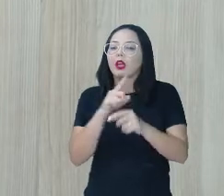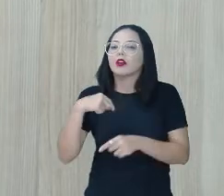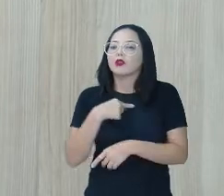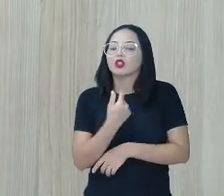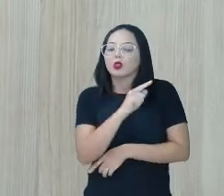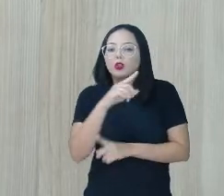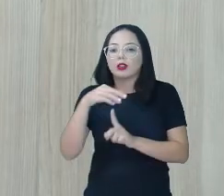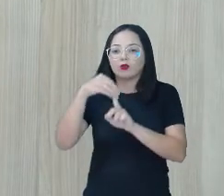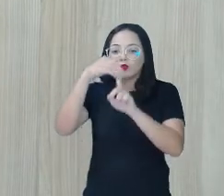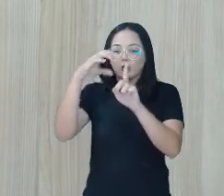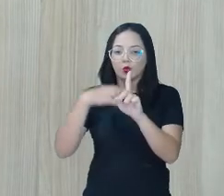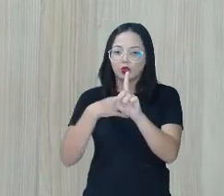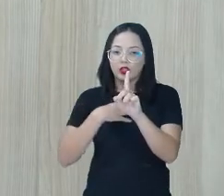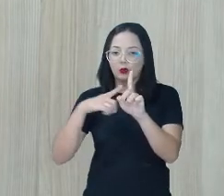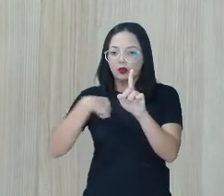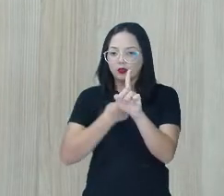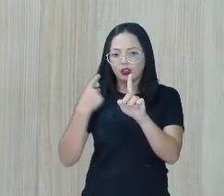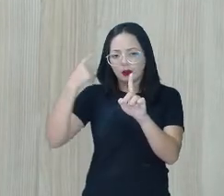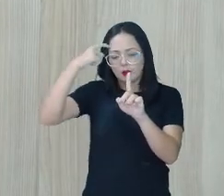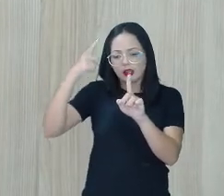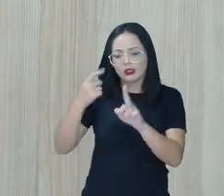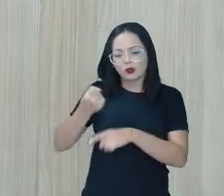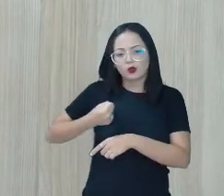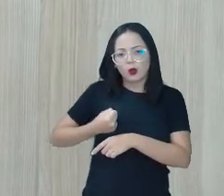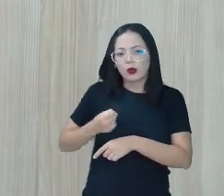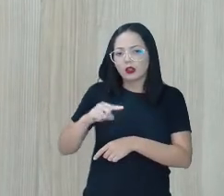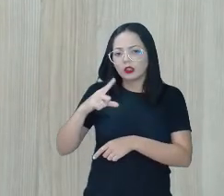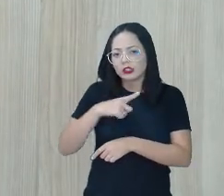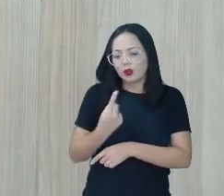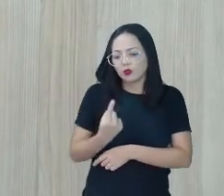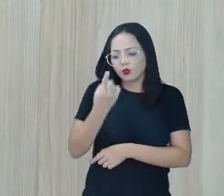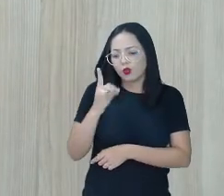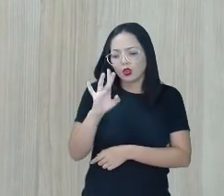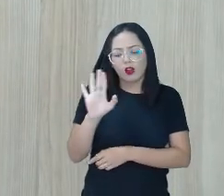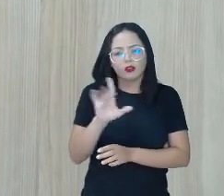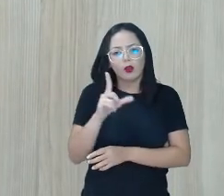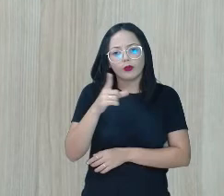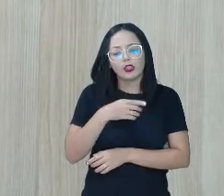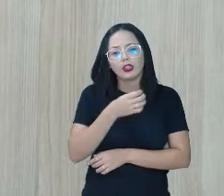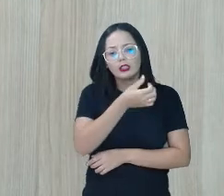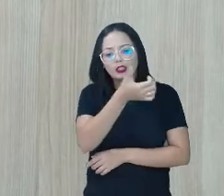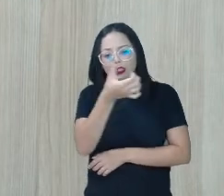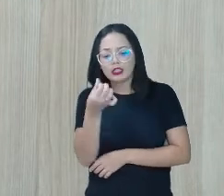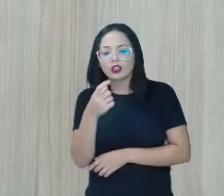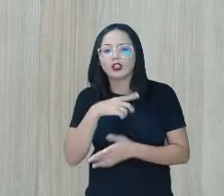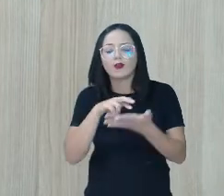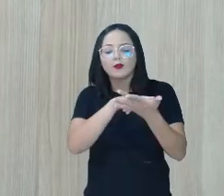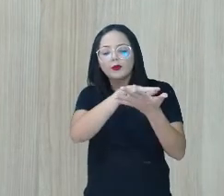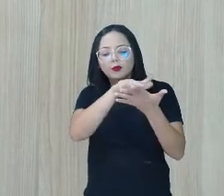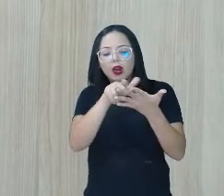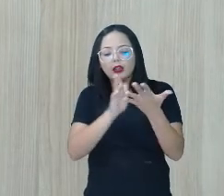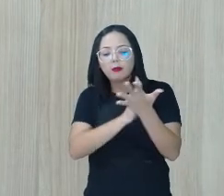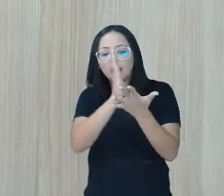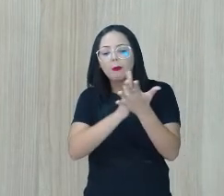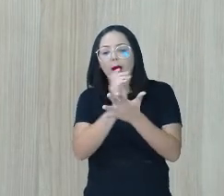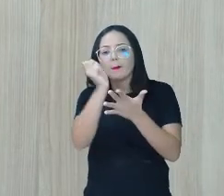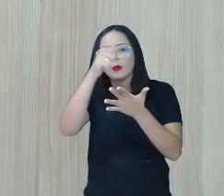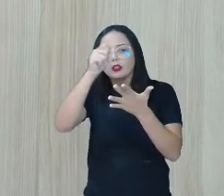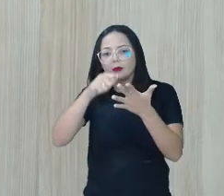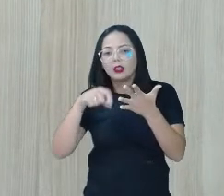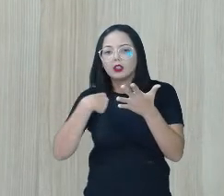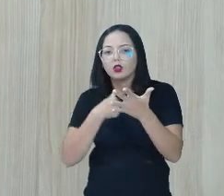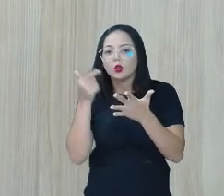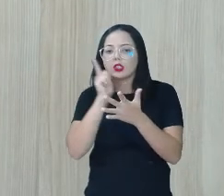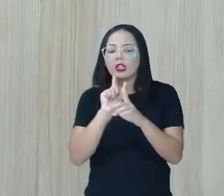tem uma única maneira, quando a gente pega os números, de fatorar, né? A gente viu ali com 16 várias possibilidades de fazer essa